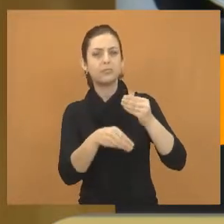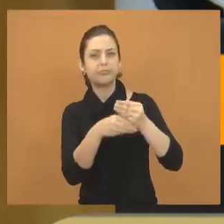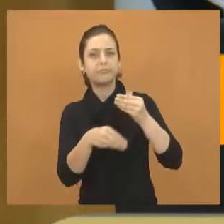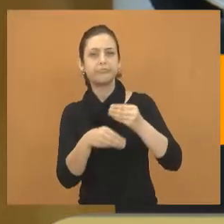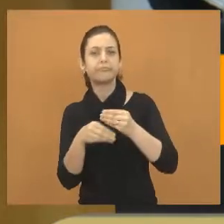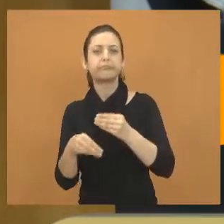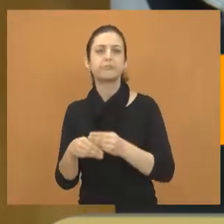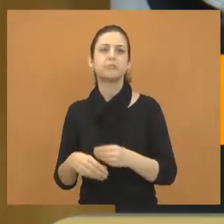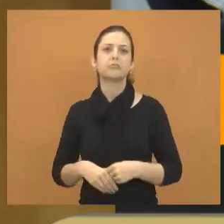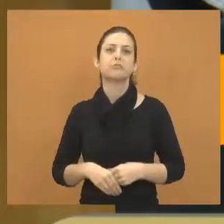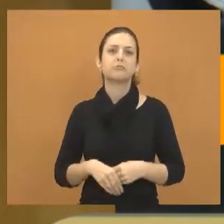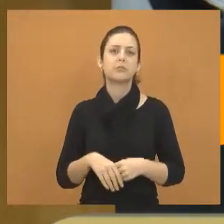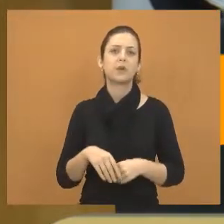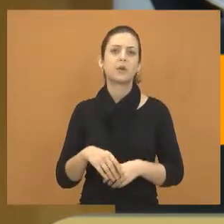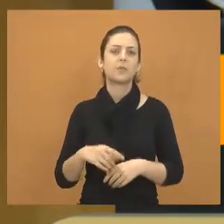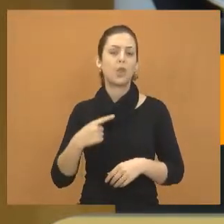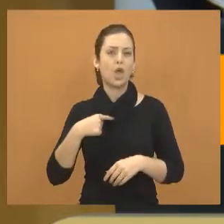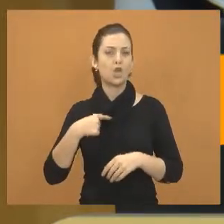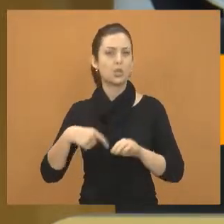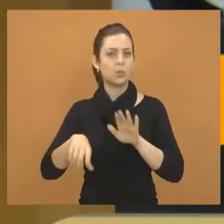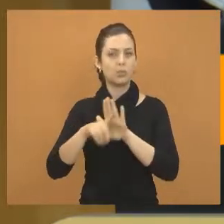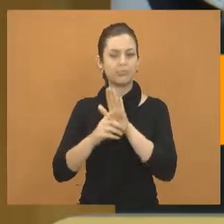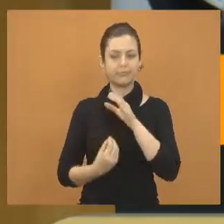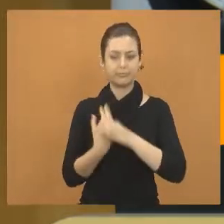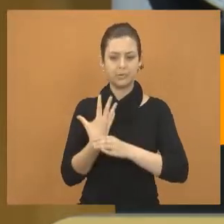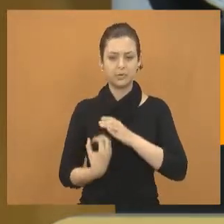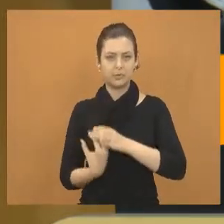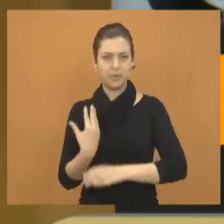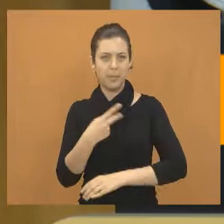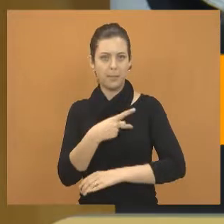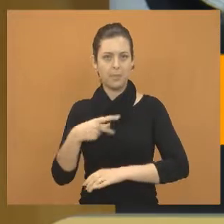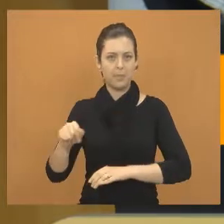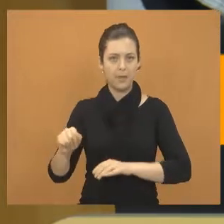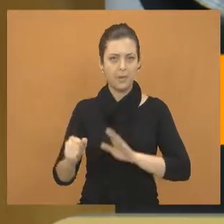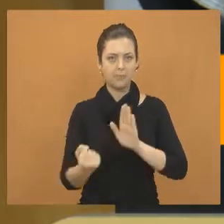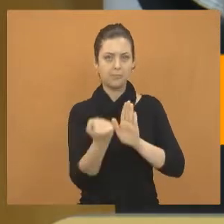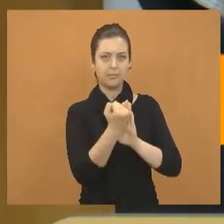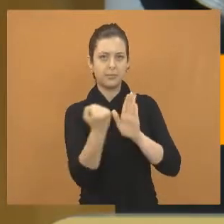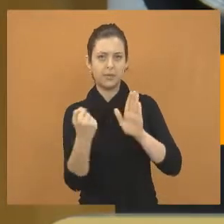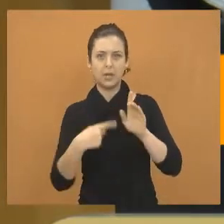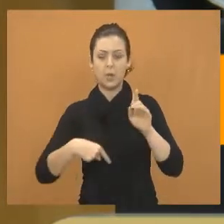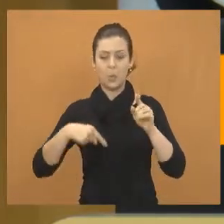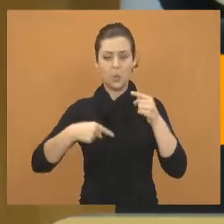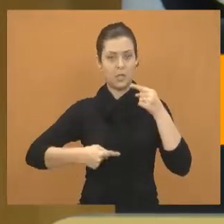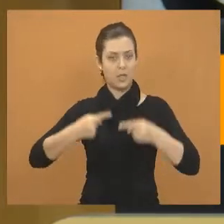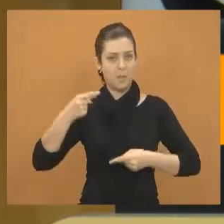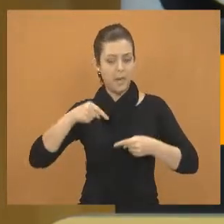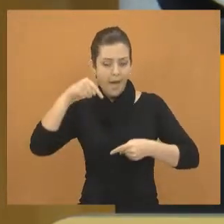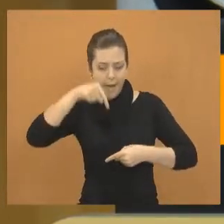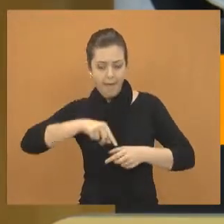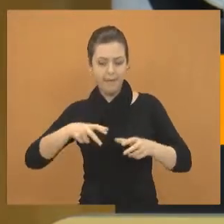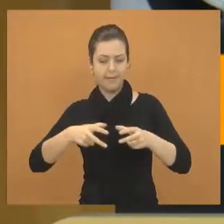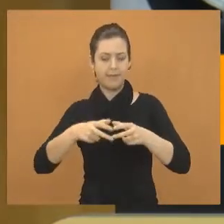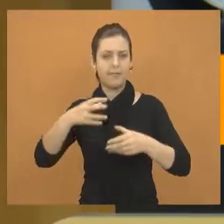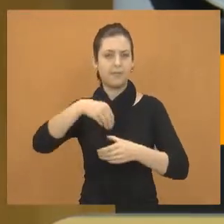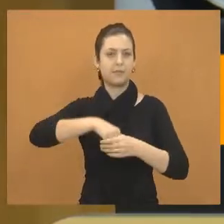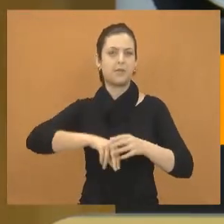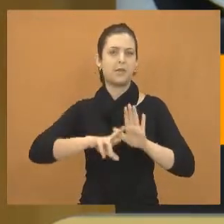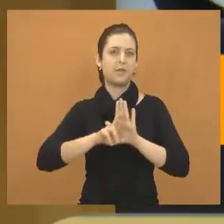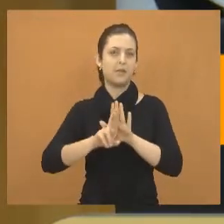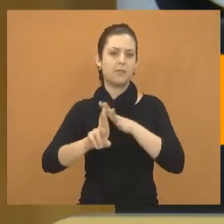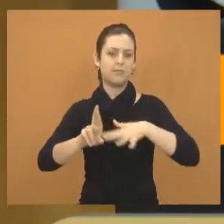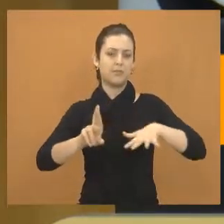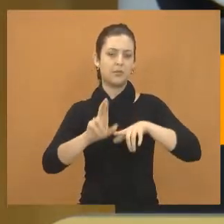O Poder Legislativo não pode ser um carimbador do PPA, é aqui que é o debate, é aqui que é representado